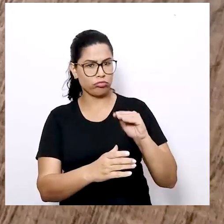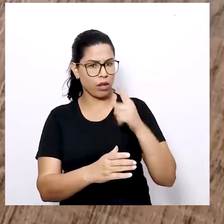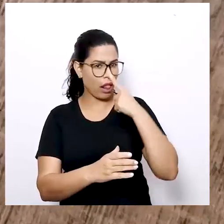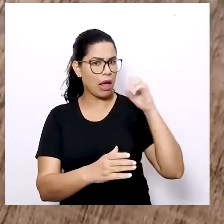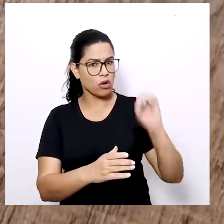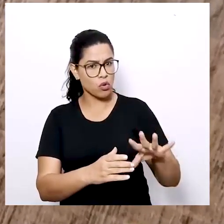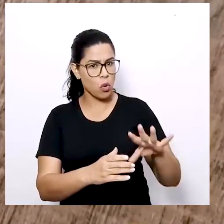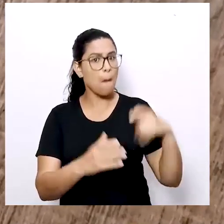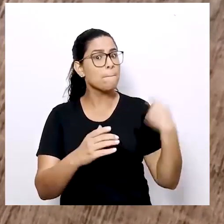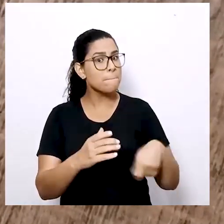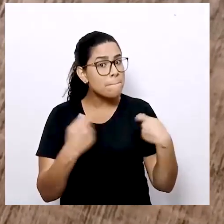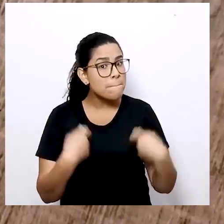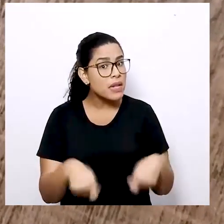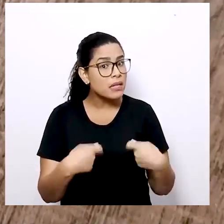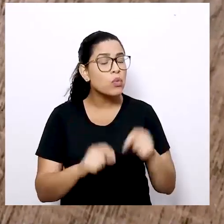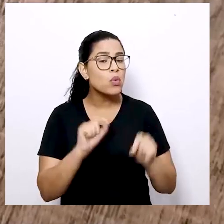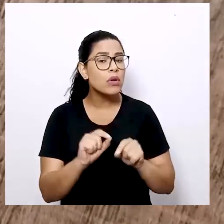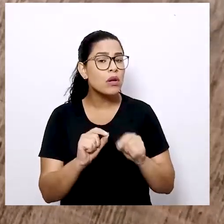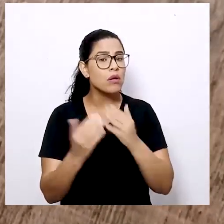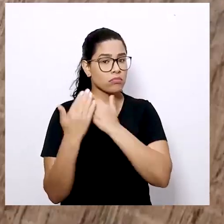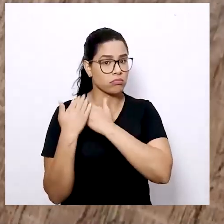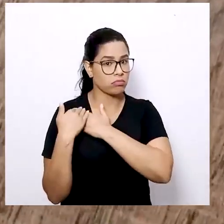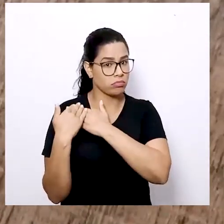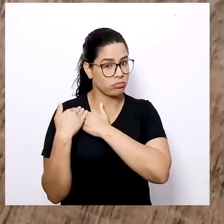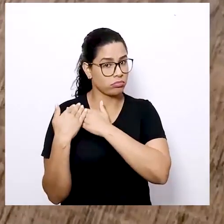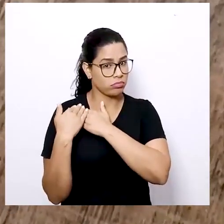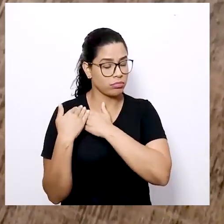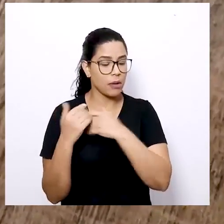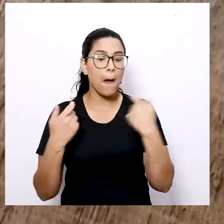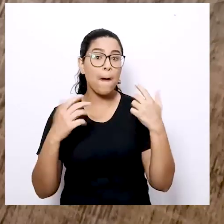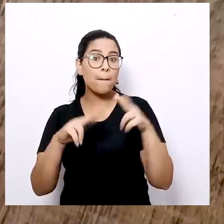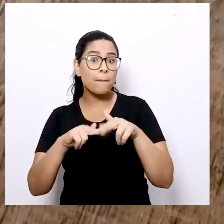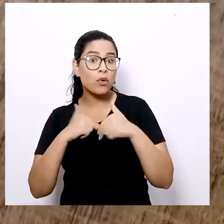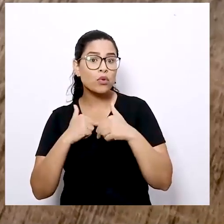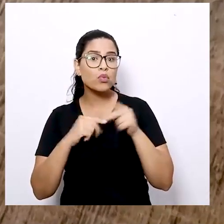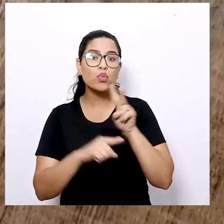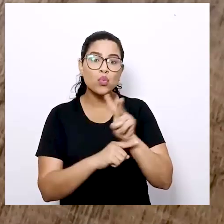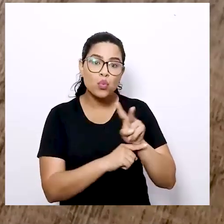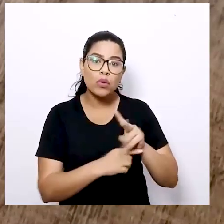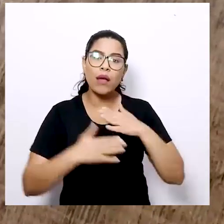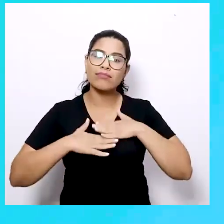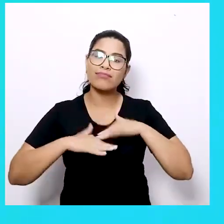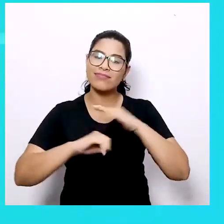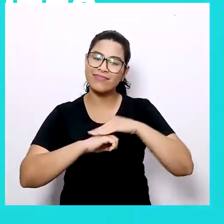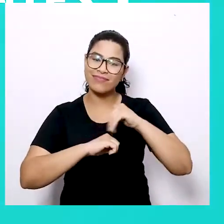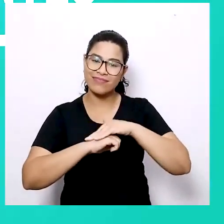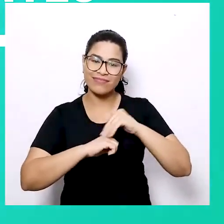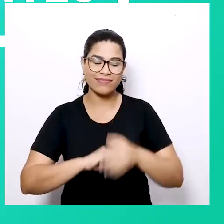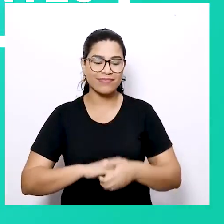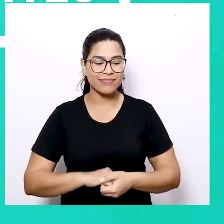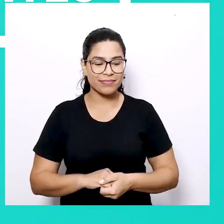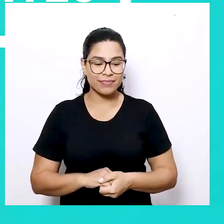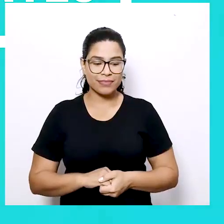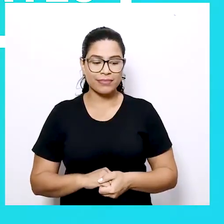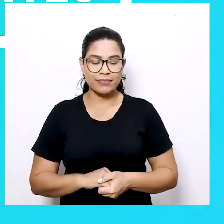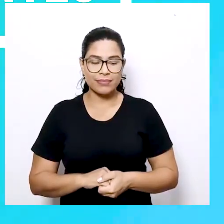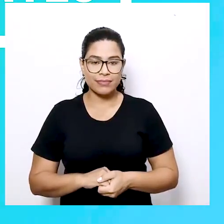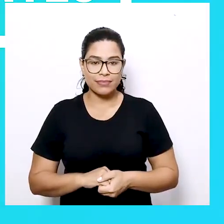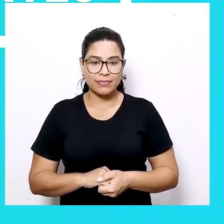no lixo. É um compromisso com a vida. Por isso, nós devemos cuidar com muito carinho.